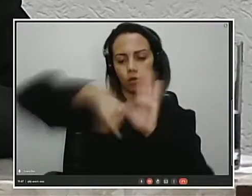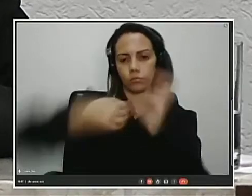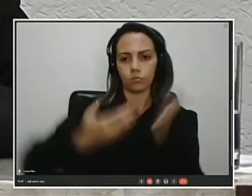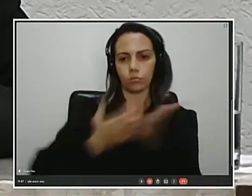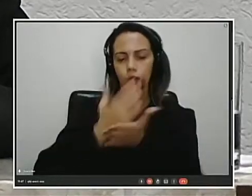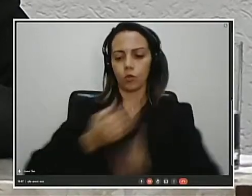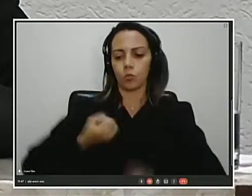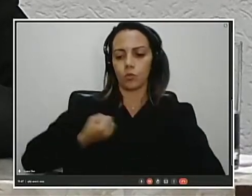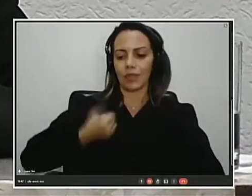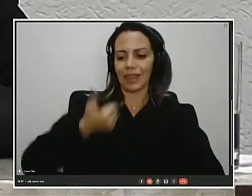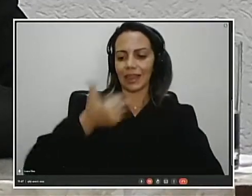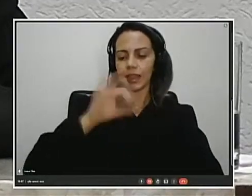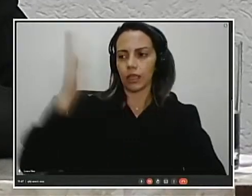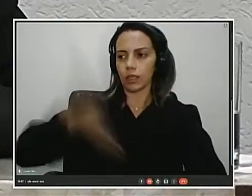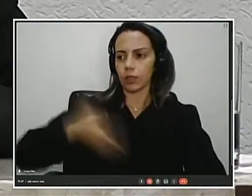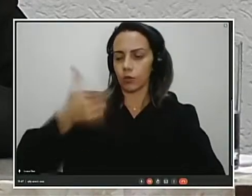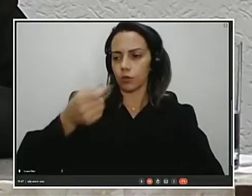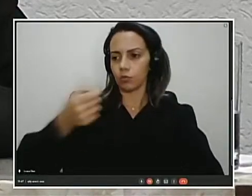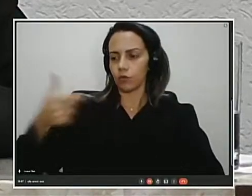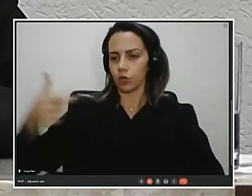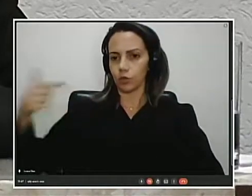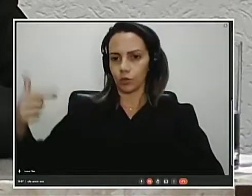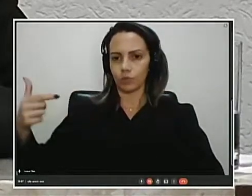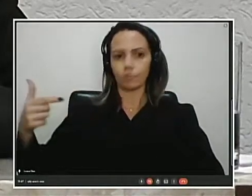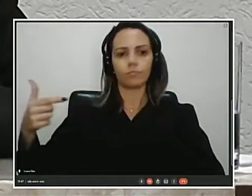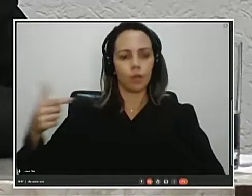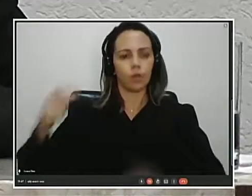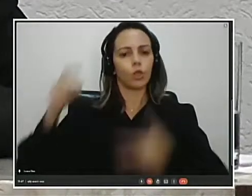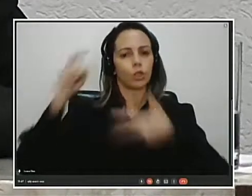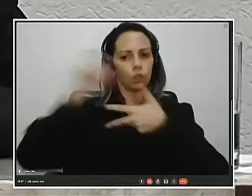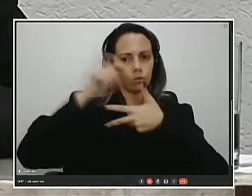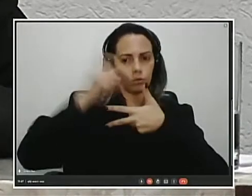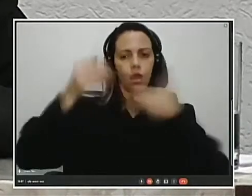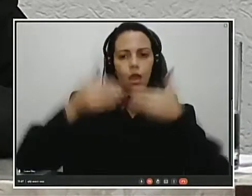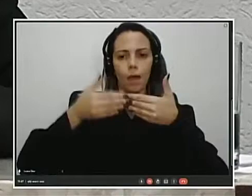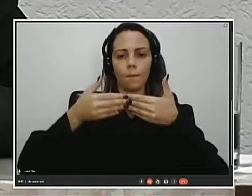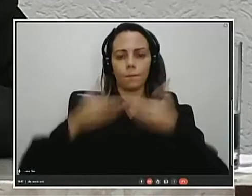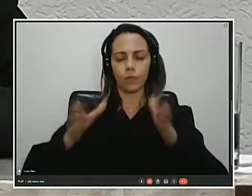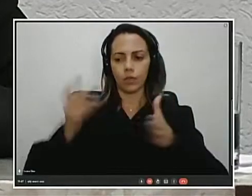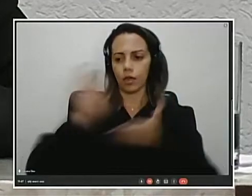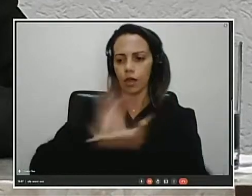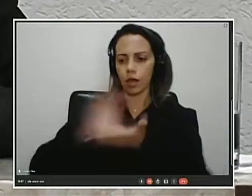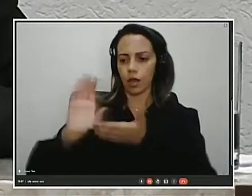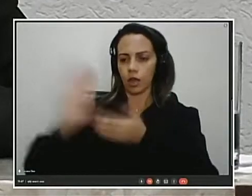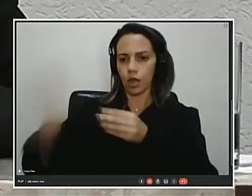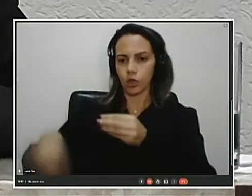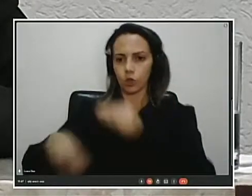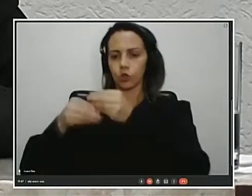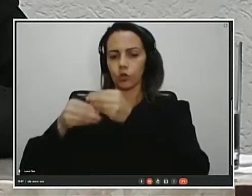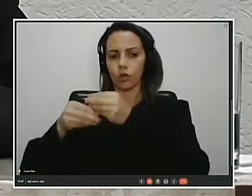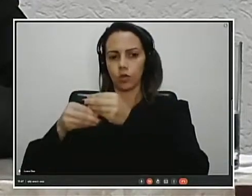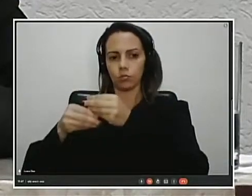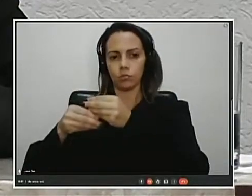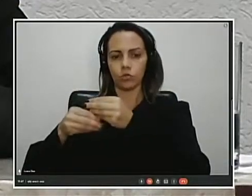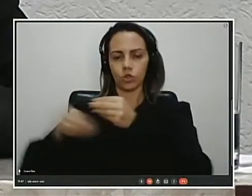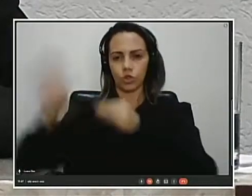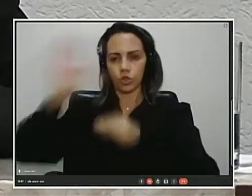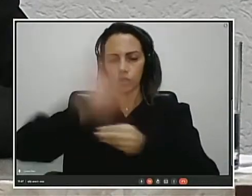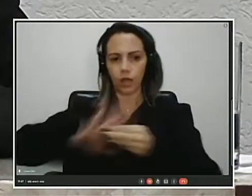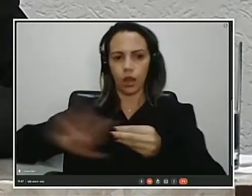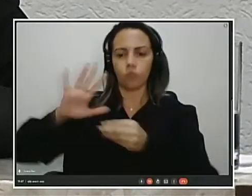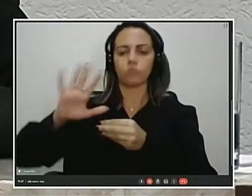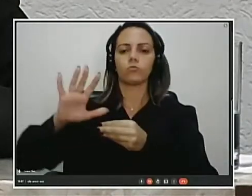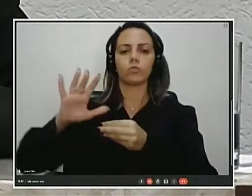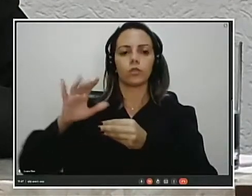de 2022. Autoriza o Executivo Municipal a abrir crédito adicional especial no Orçamento Geral do Exercício Financeiro